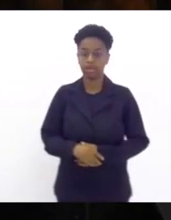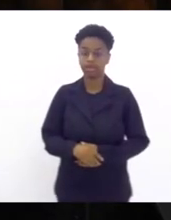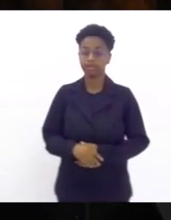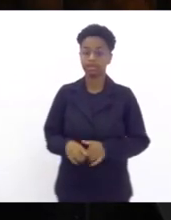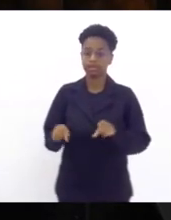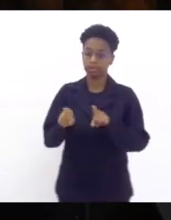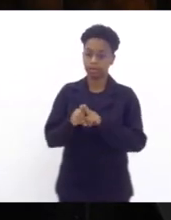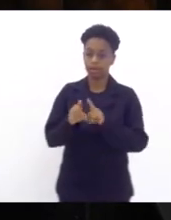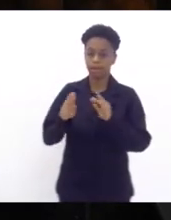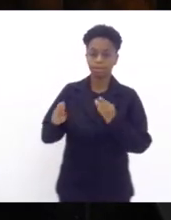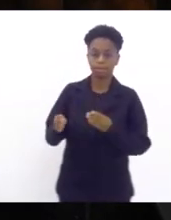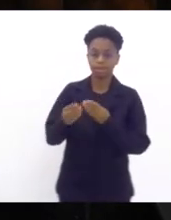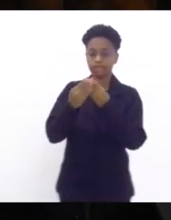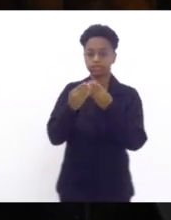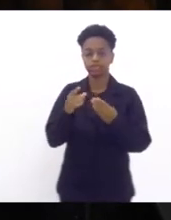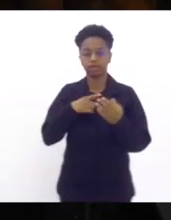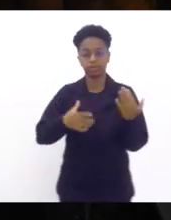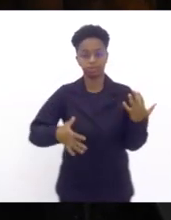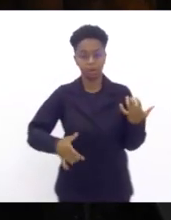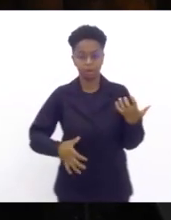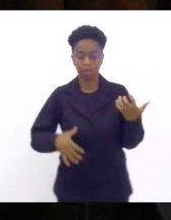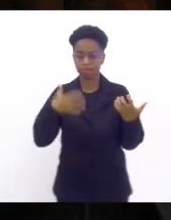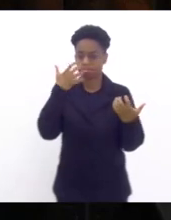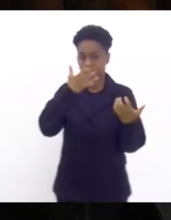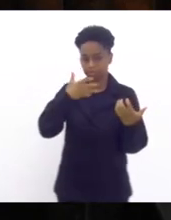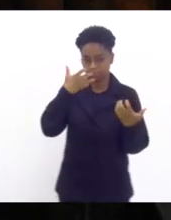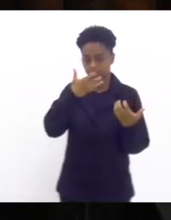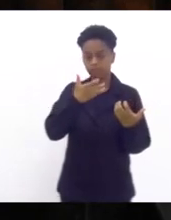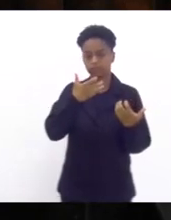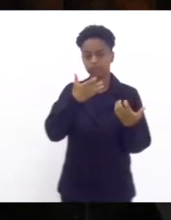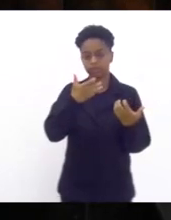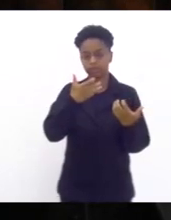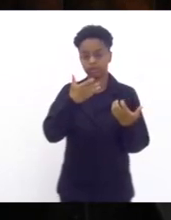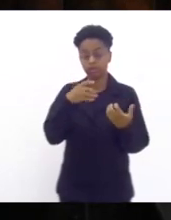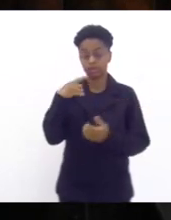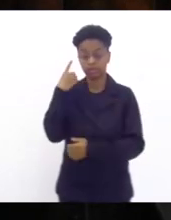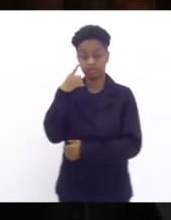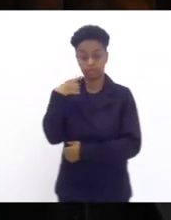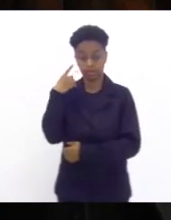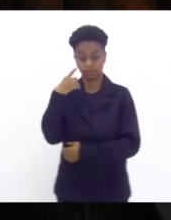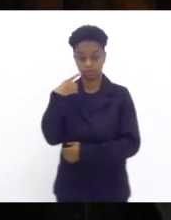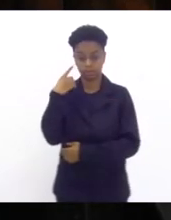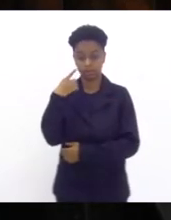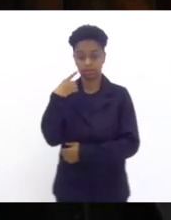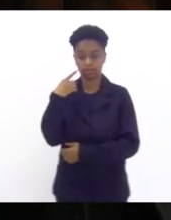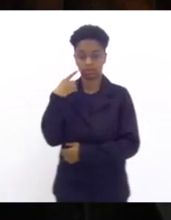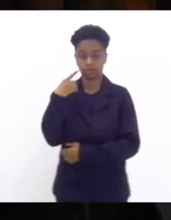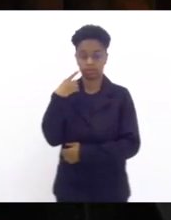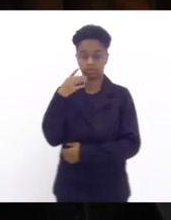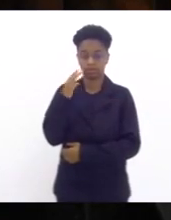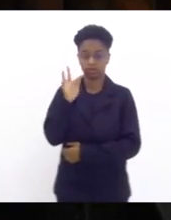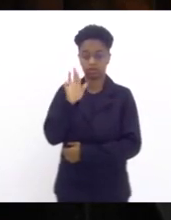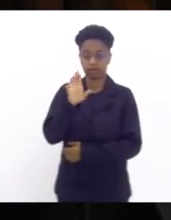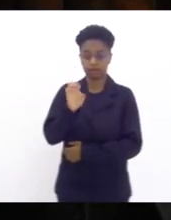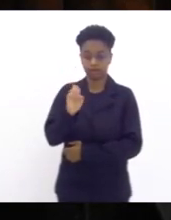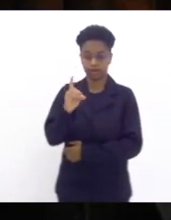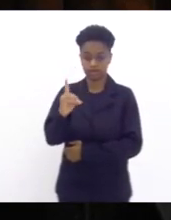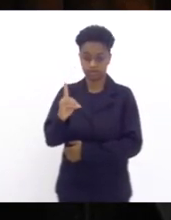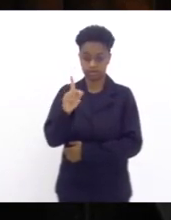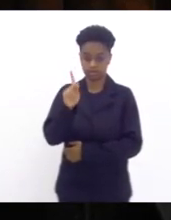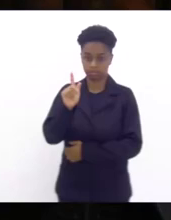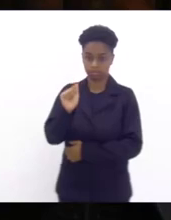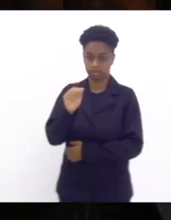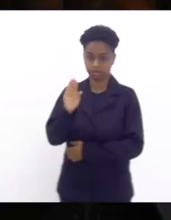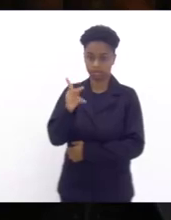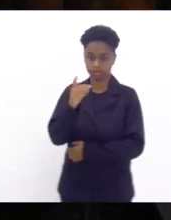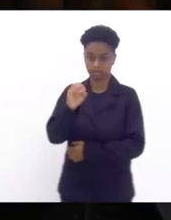e acompanhada por violão através do deputado Fred Pacheco